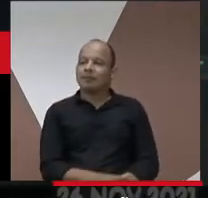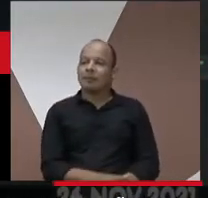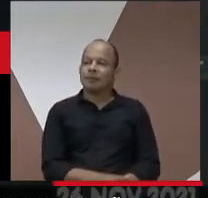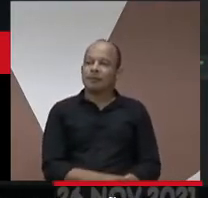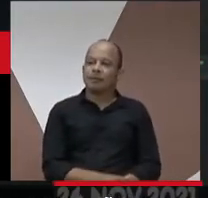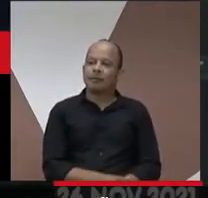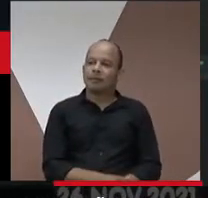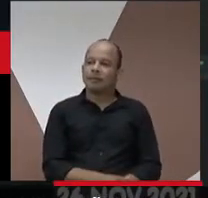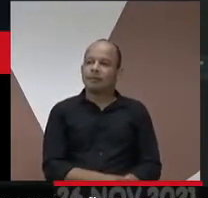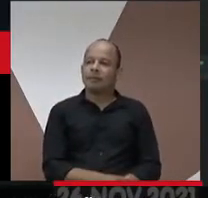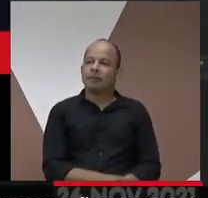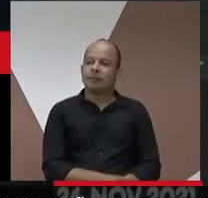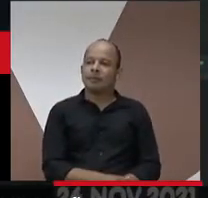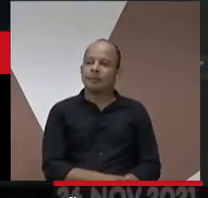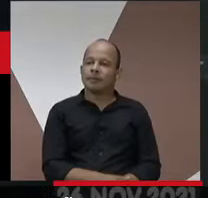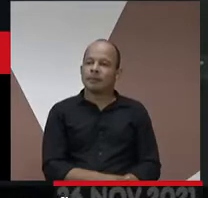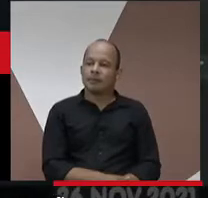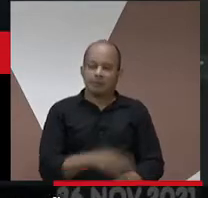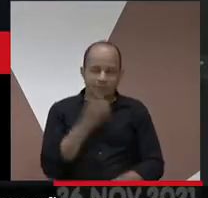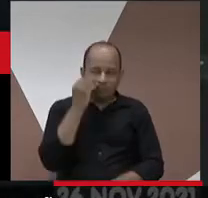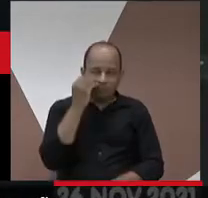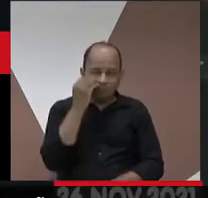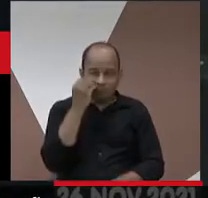lógica. Não sei se